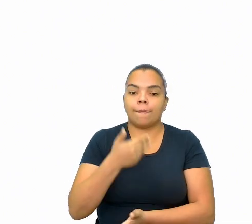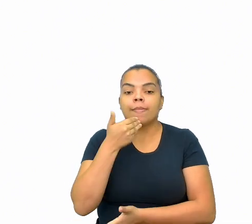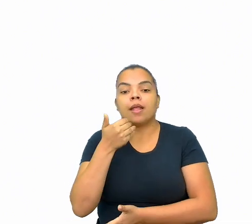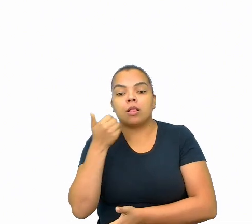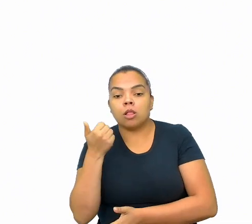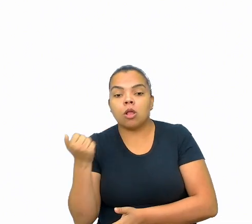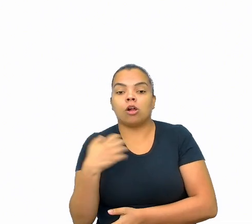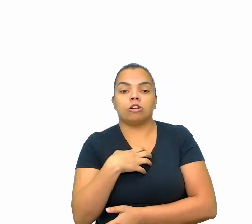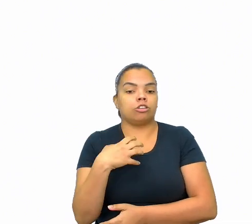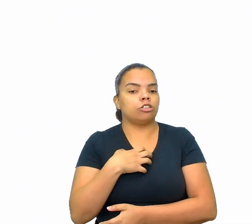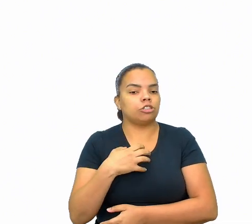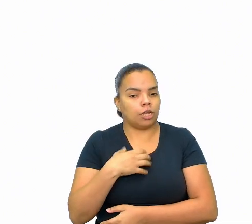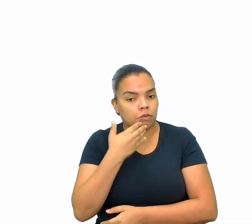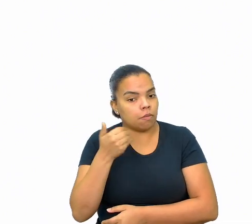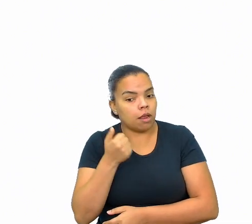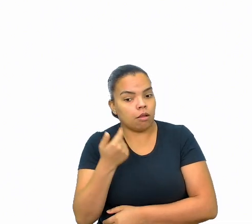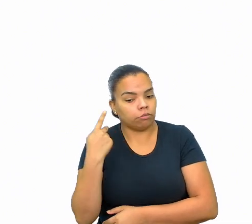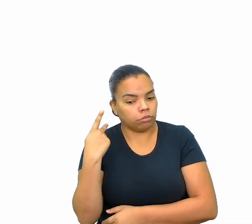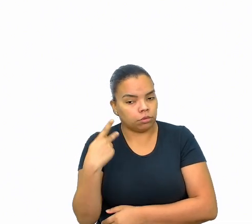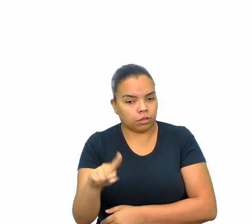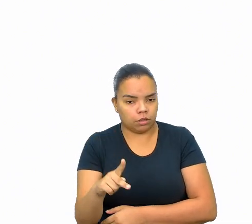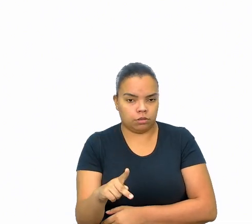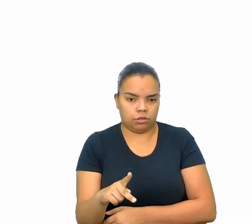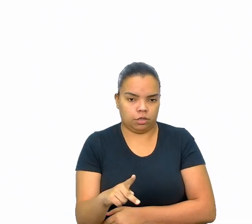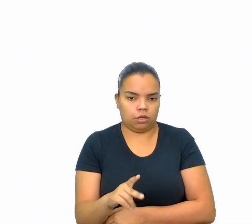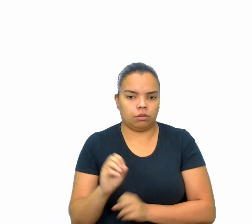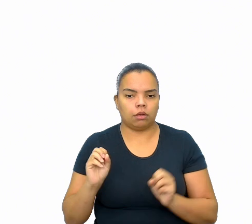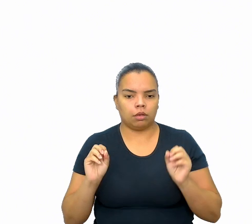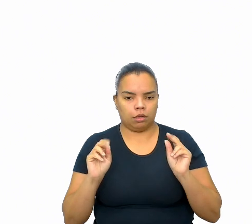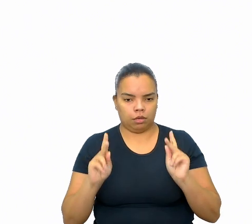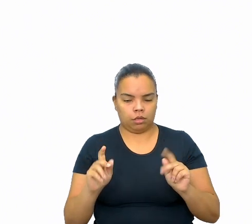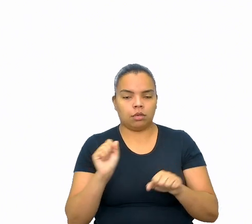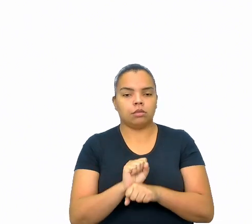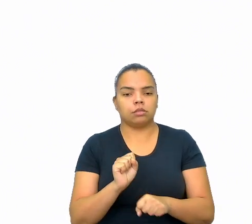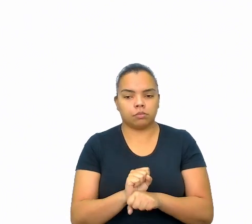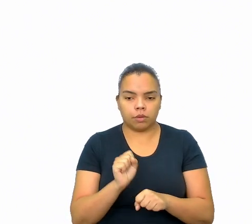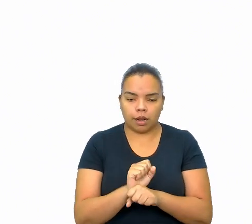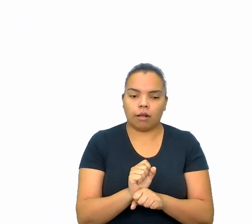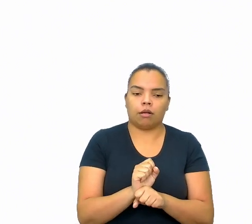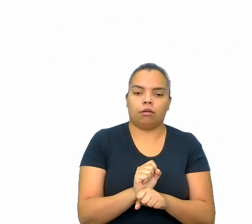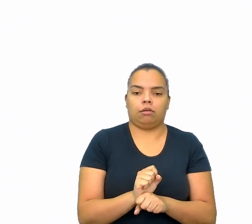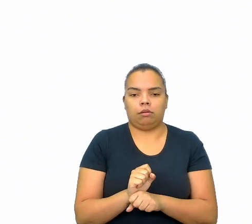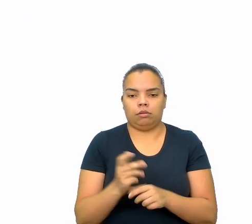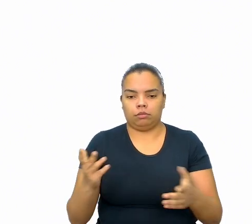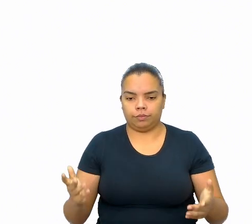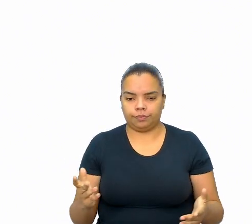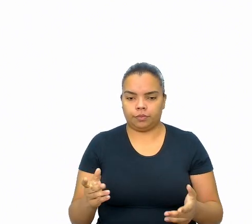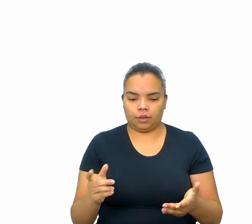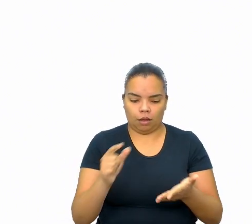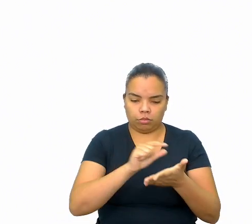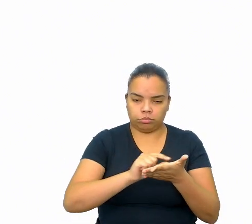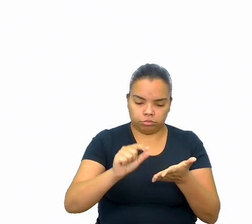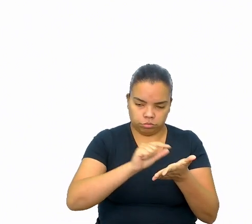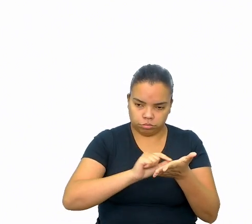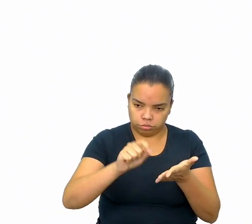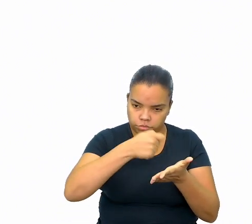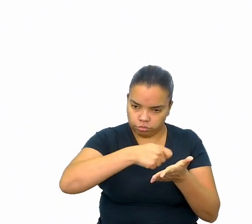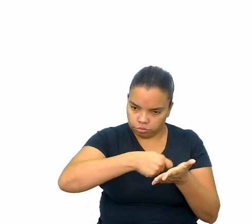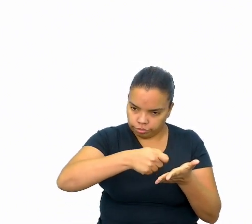ditar um número de cada vez, né, e esperar que cada um realize ali da melhor maneira que puder.